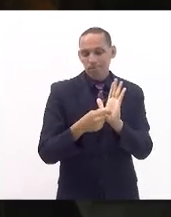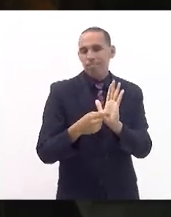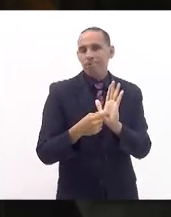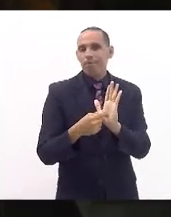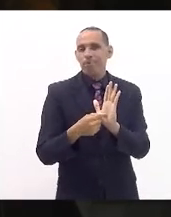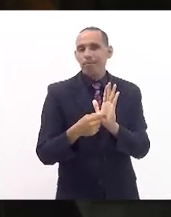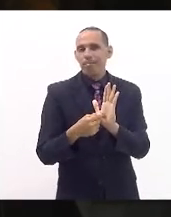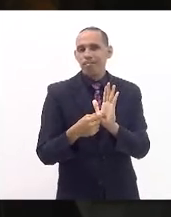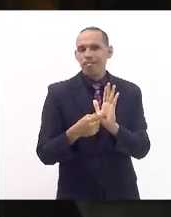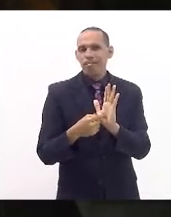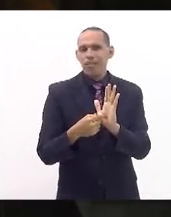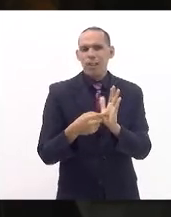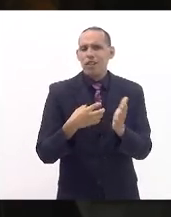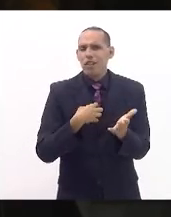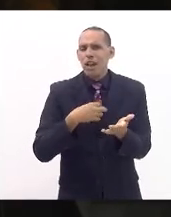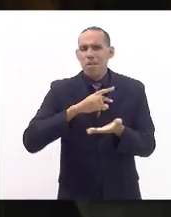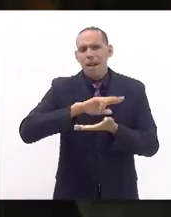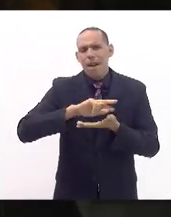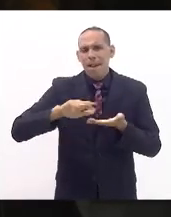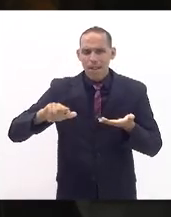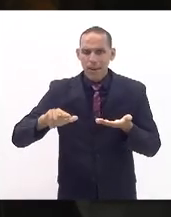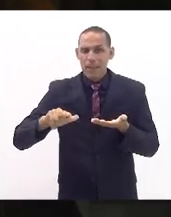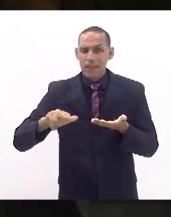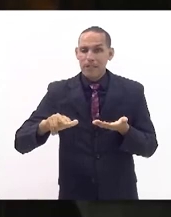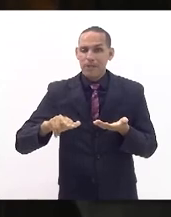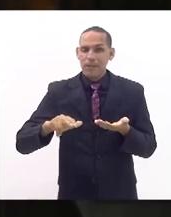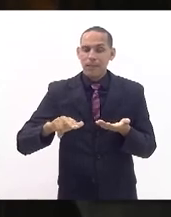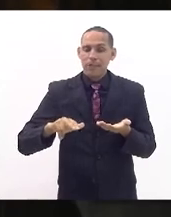uma série de formas, dentre elas,